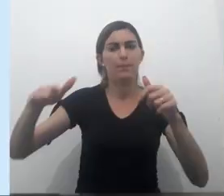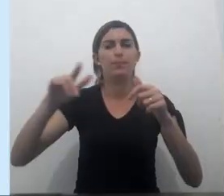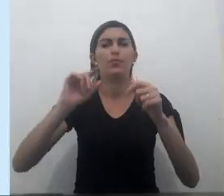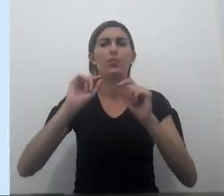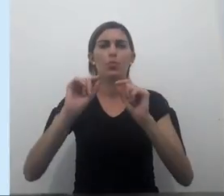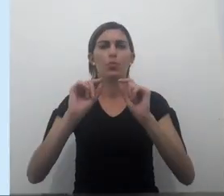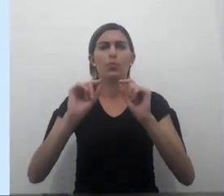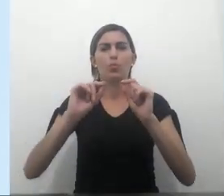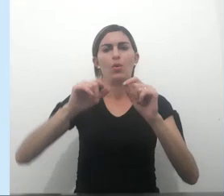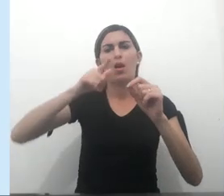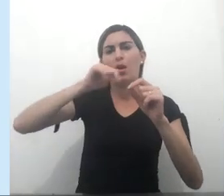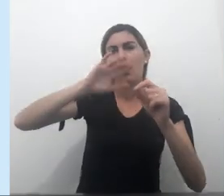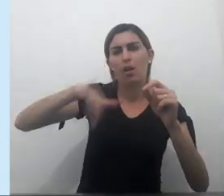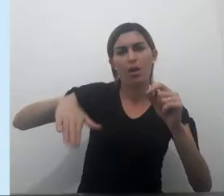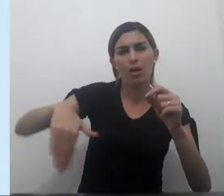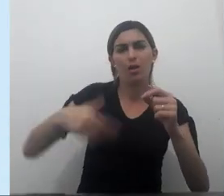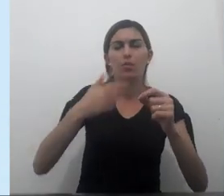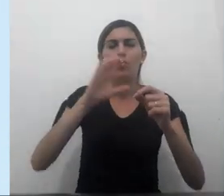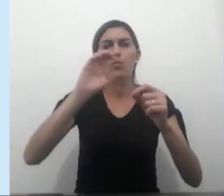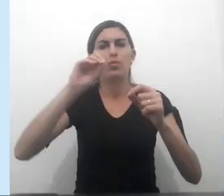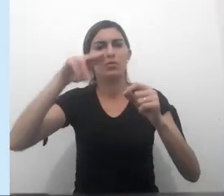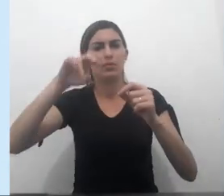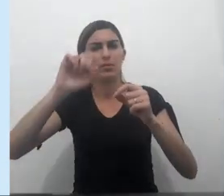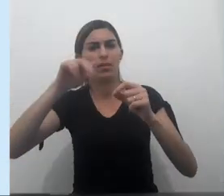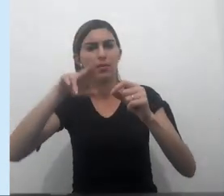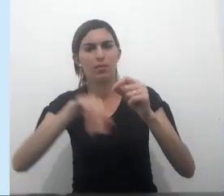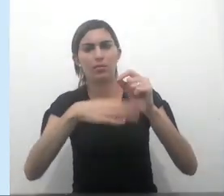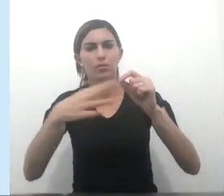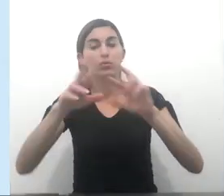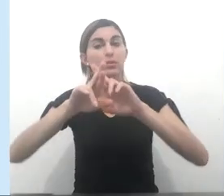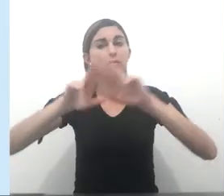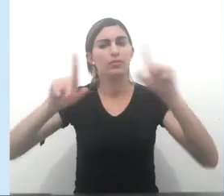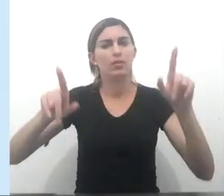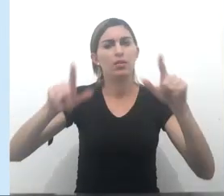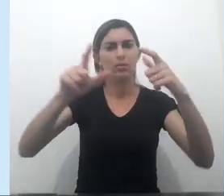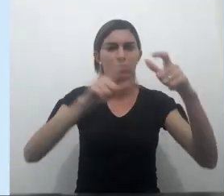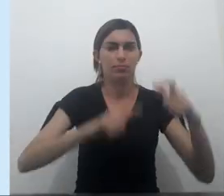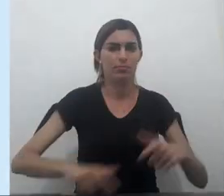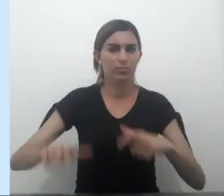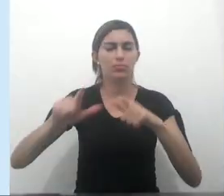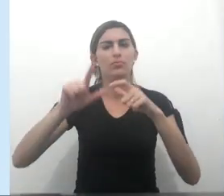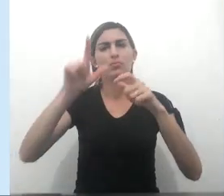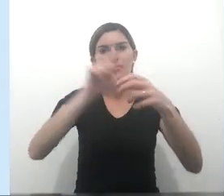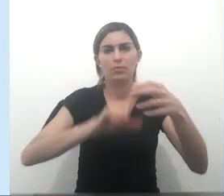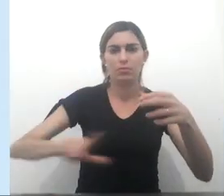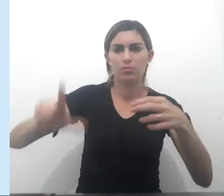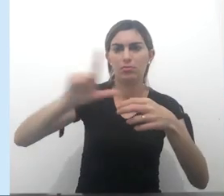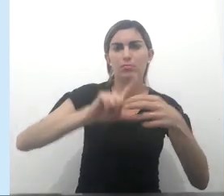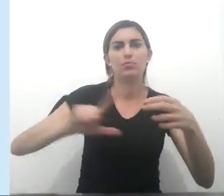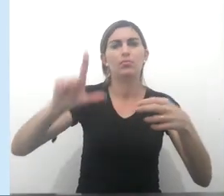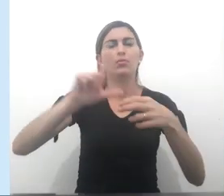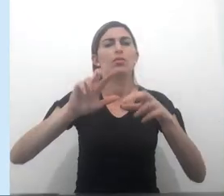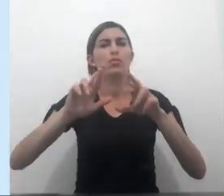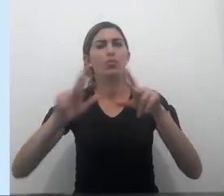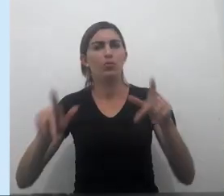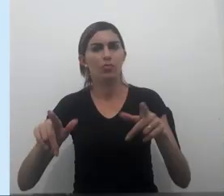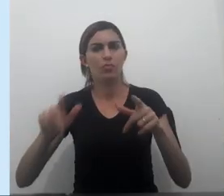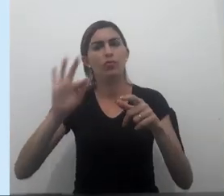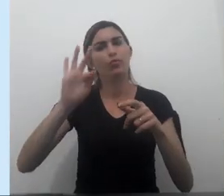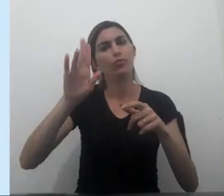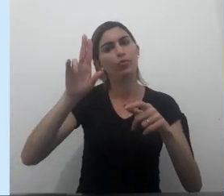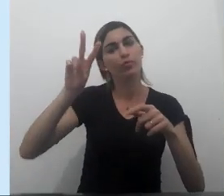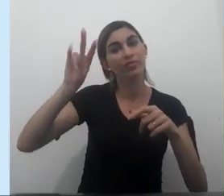ambiente de mares e oceanos, tá, gente? Diferente dos ambientes lacustre, tá?